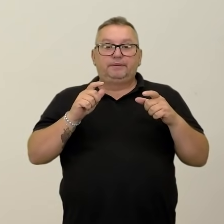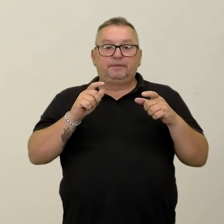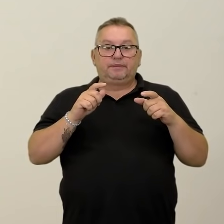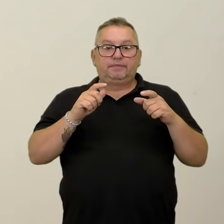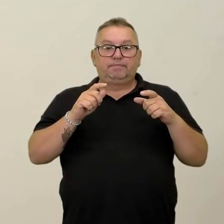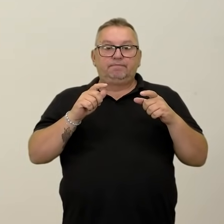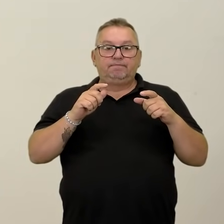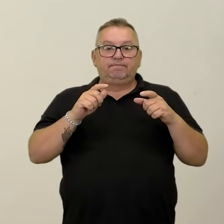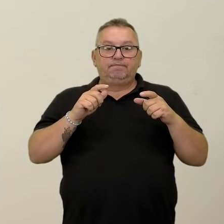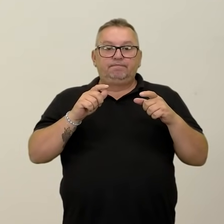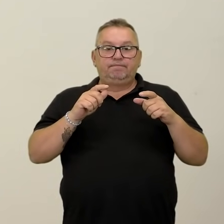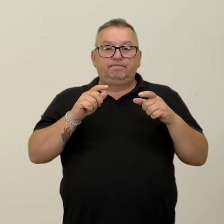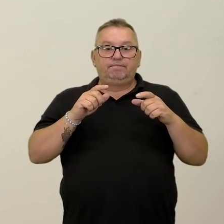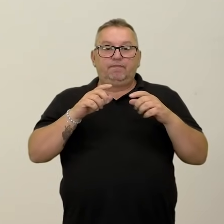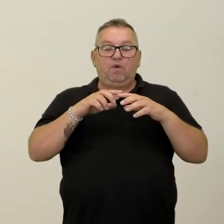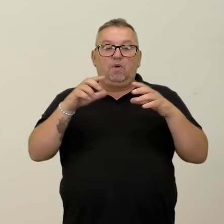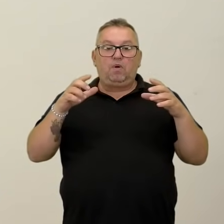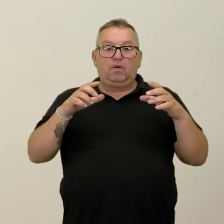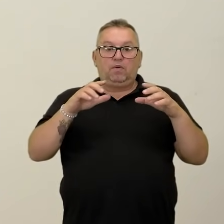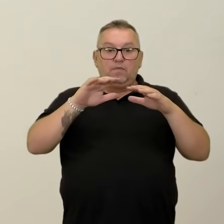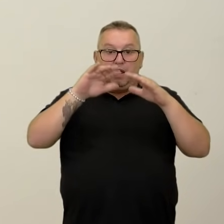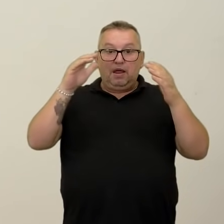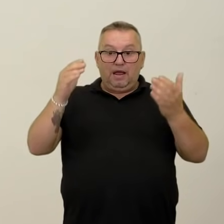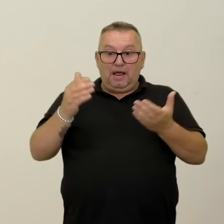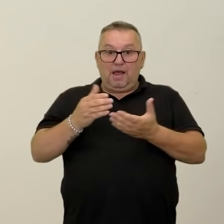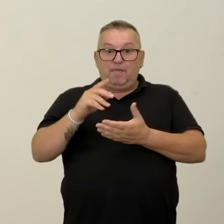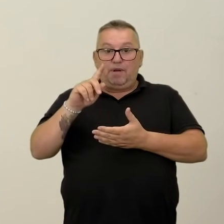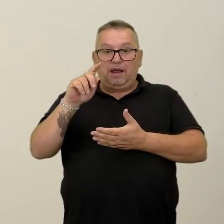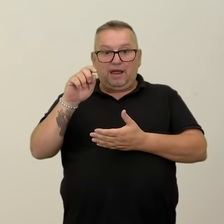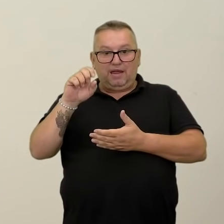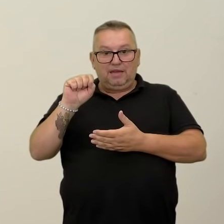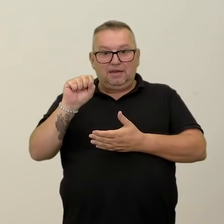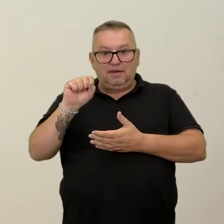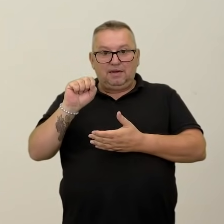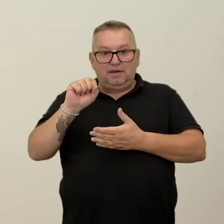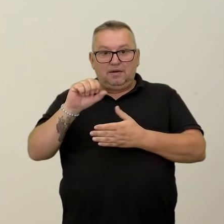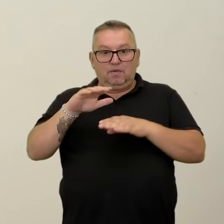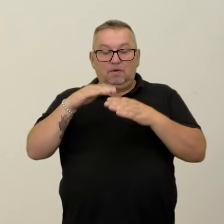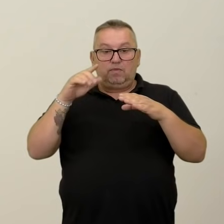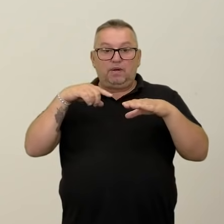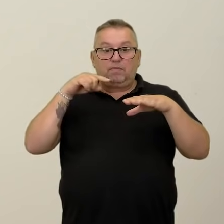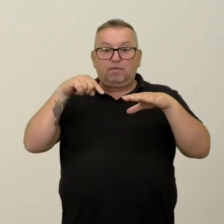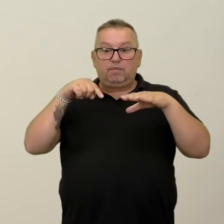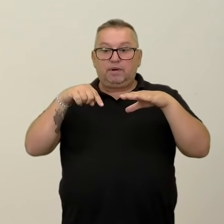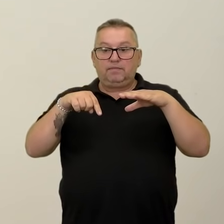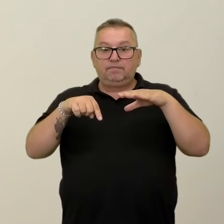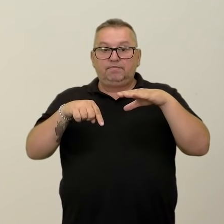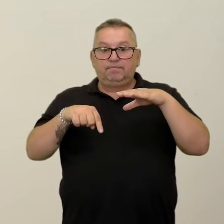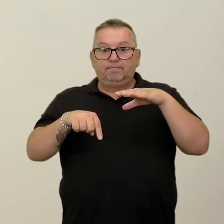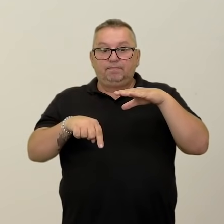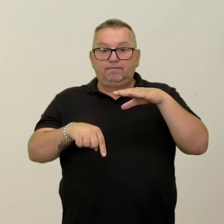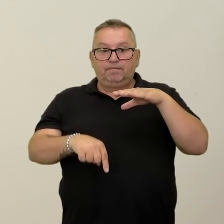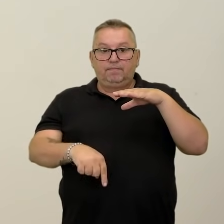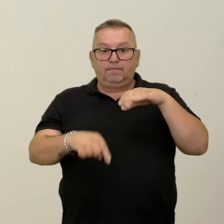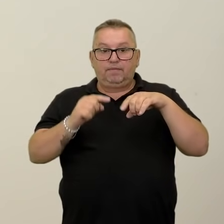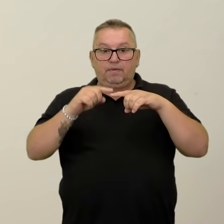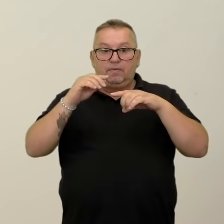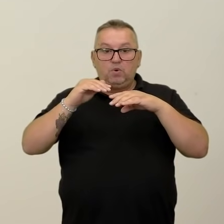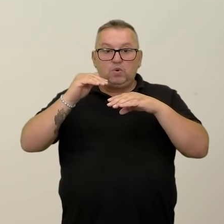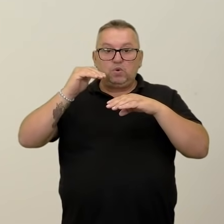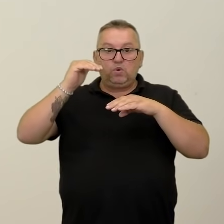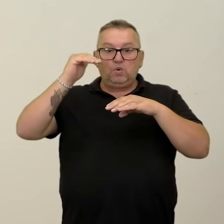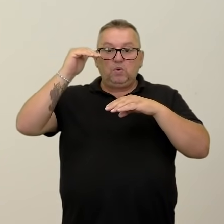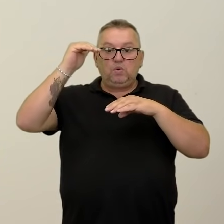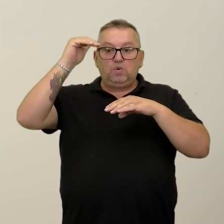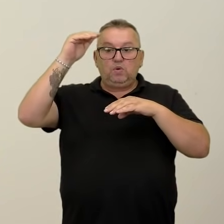e numa vamos ver assim uma capa de gases então quanto mais para baixo eu vou maior é a coluna de